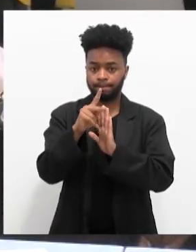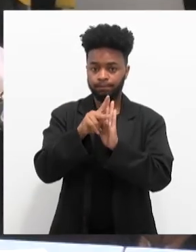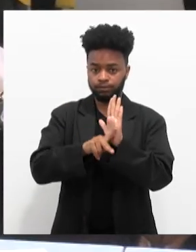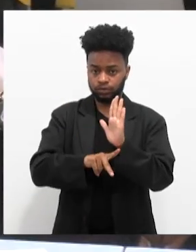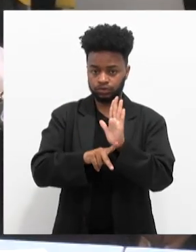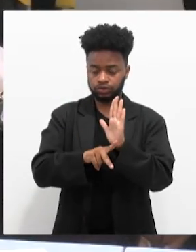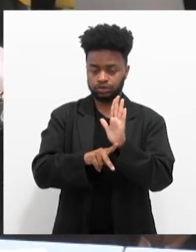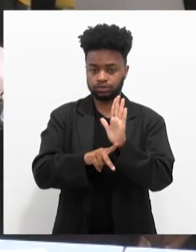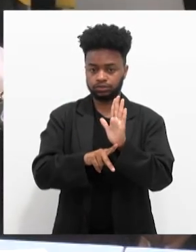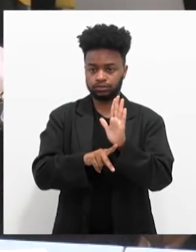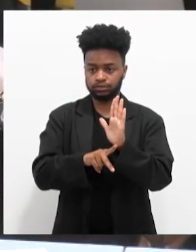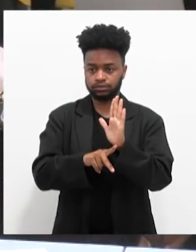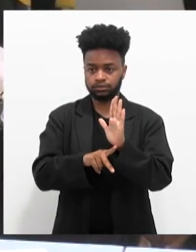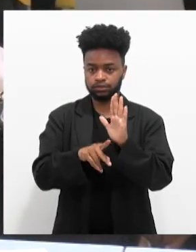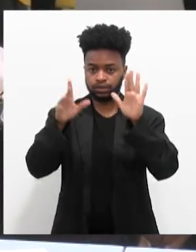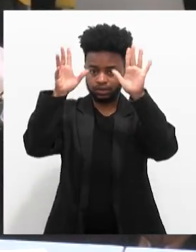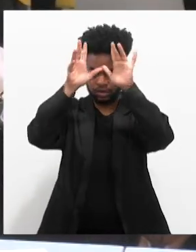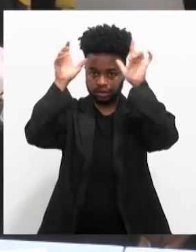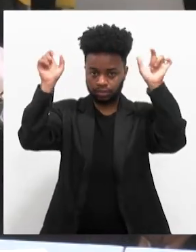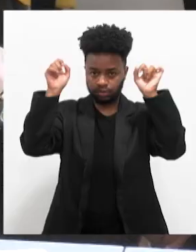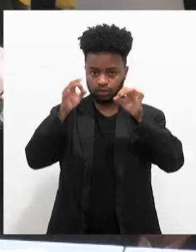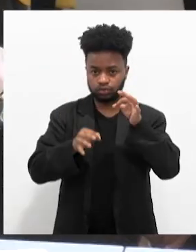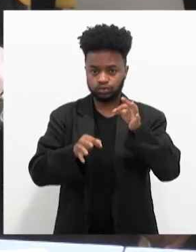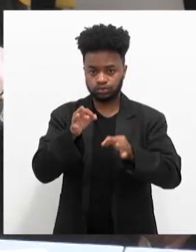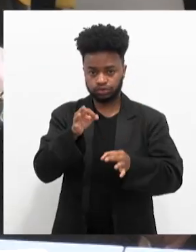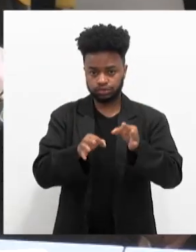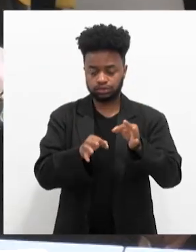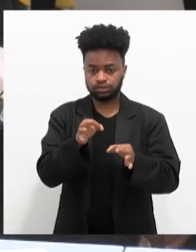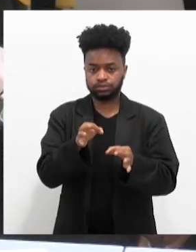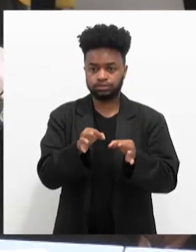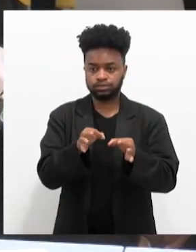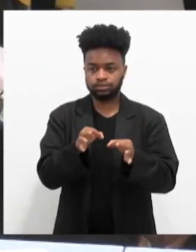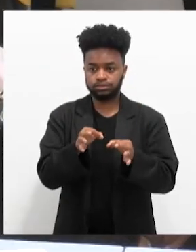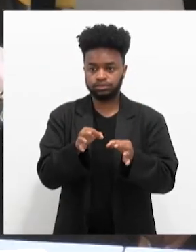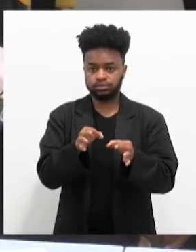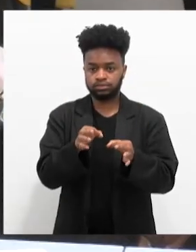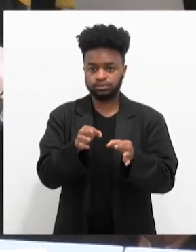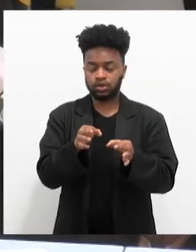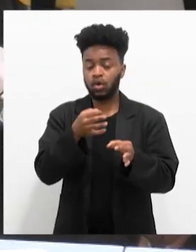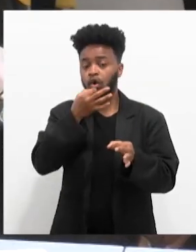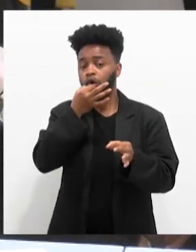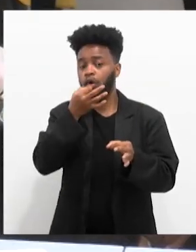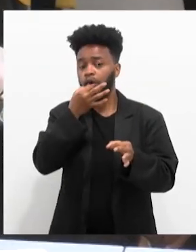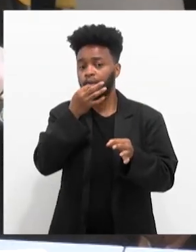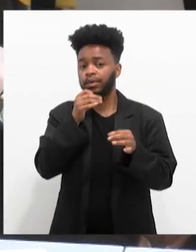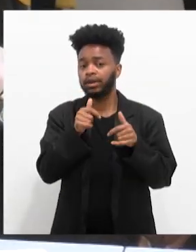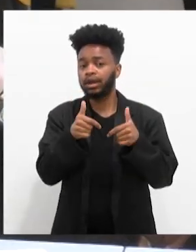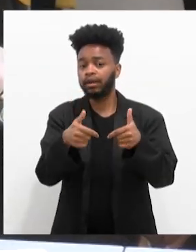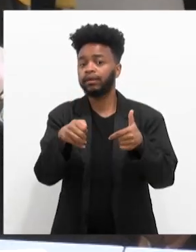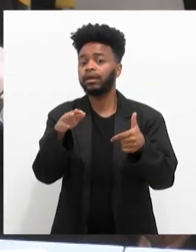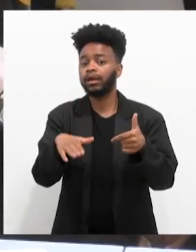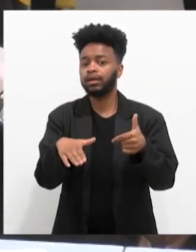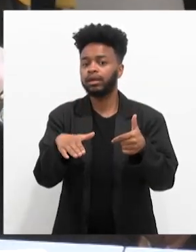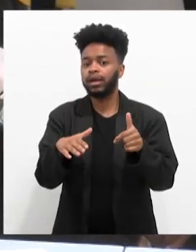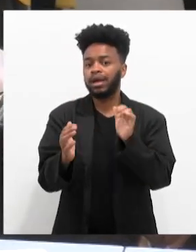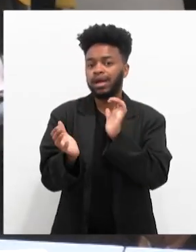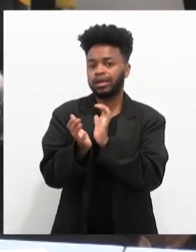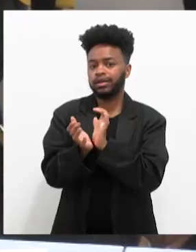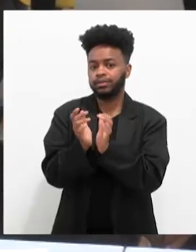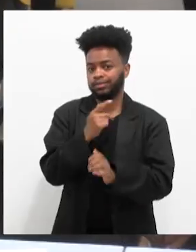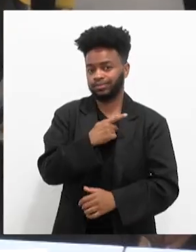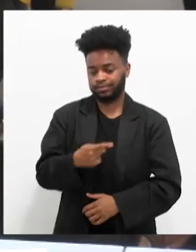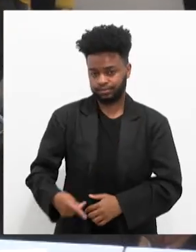diligência para o Tribunal de Justiça, quem vai opinar é o gabinete do